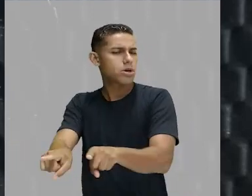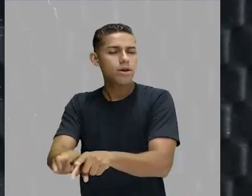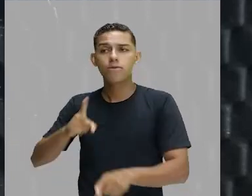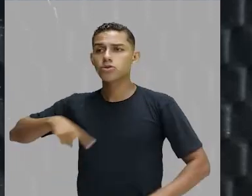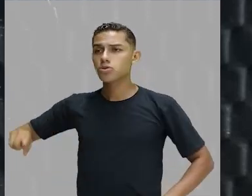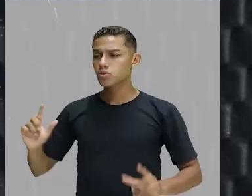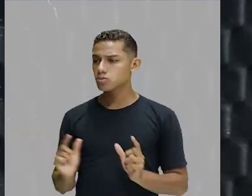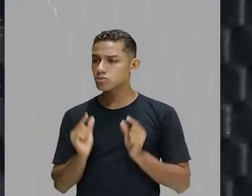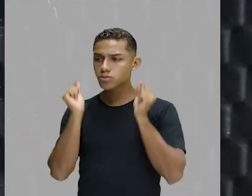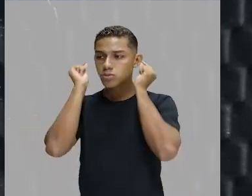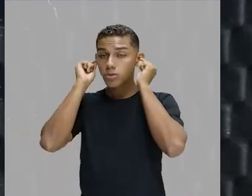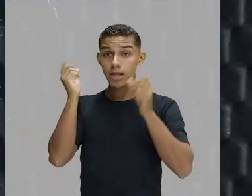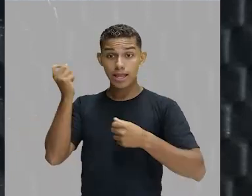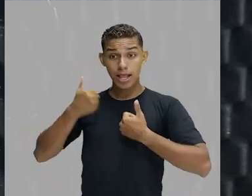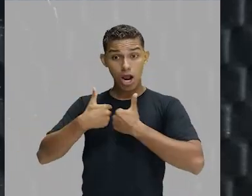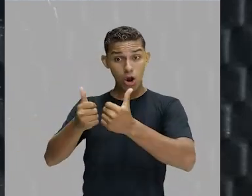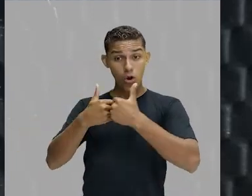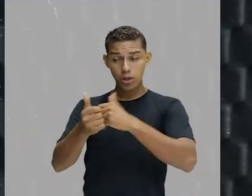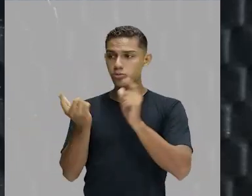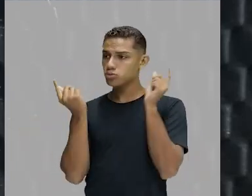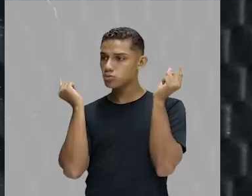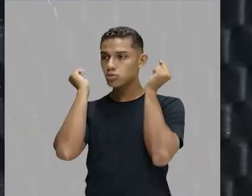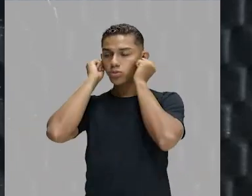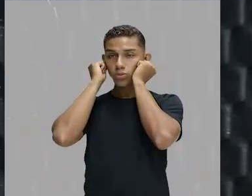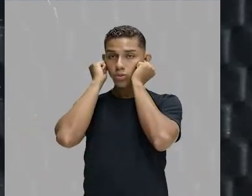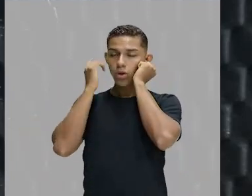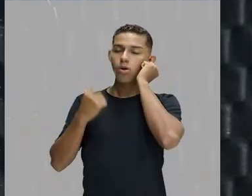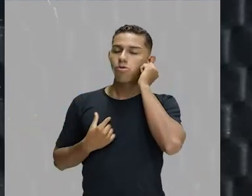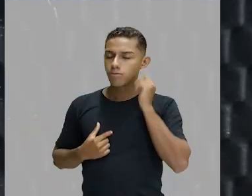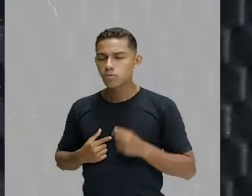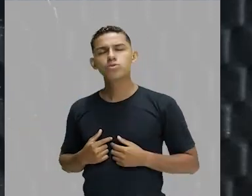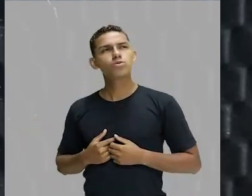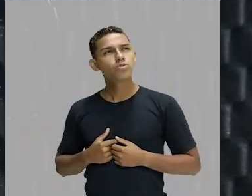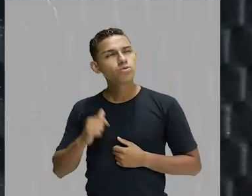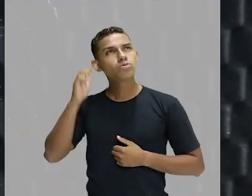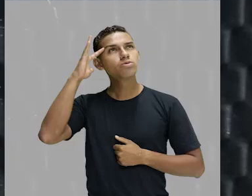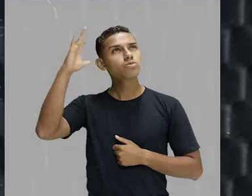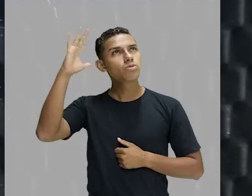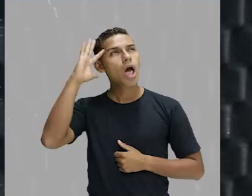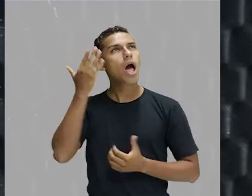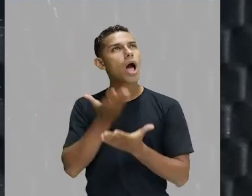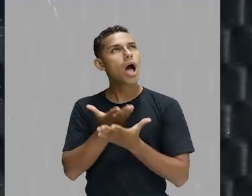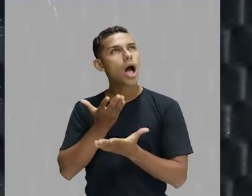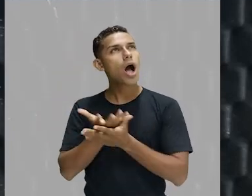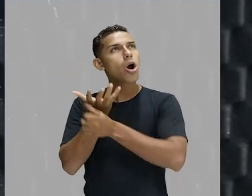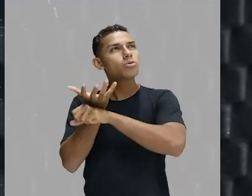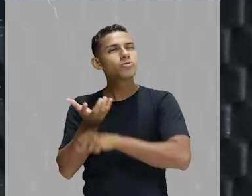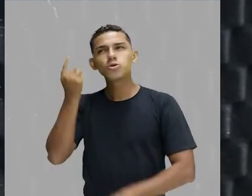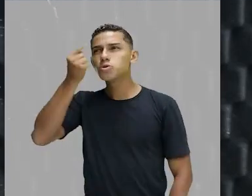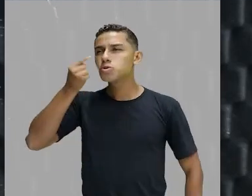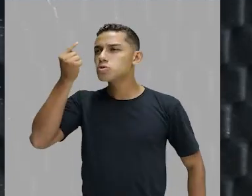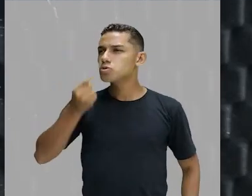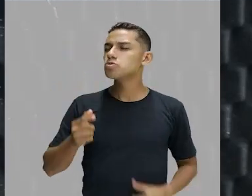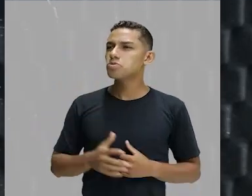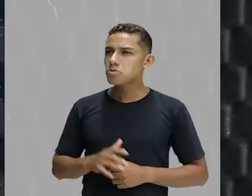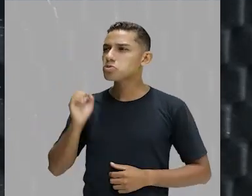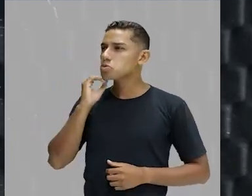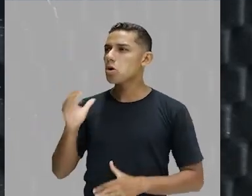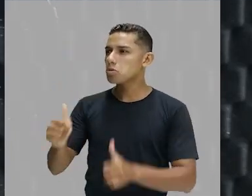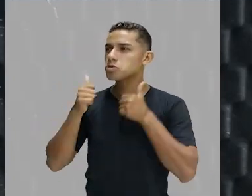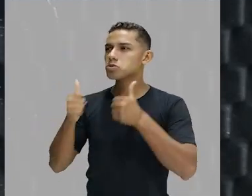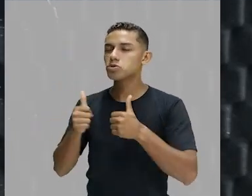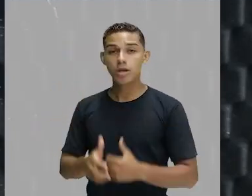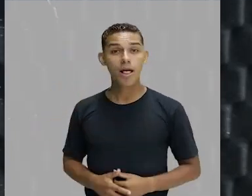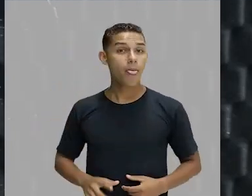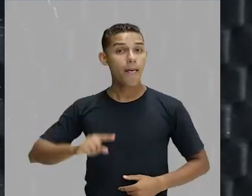tá no ônibus, quer ouvir, não quer perder a aula, coloca o fone no ouvido, sintoniza lá na 1290 MHz, que é a Rádio